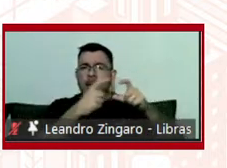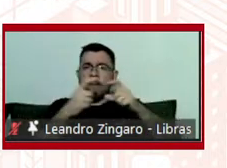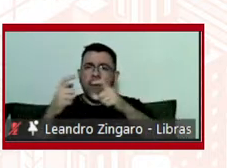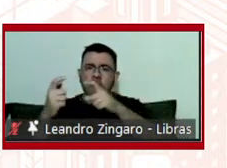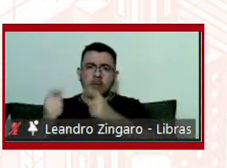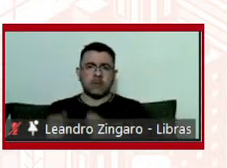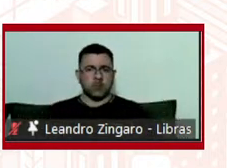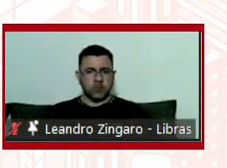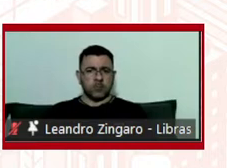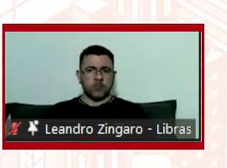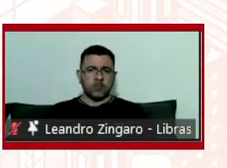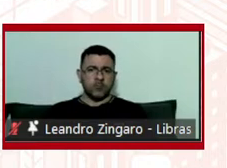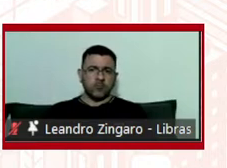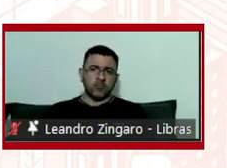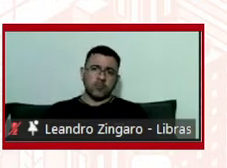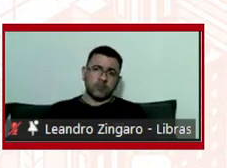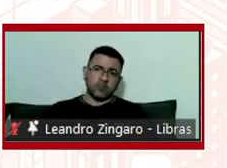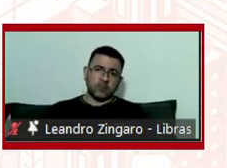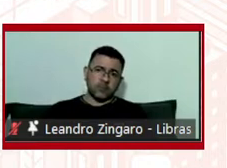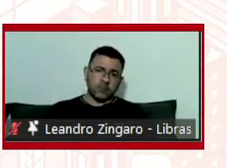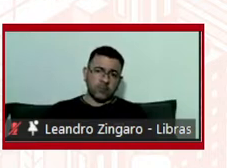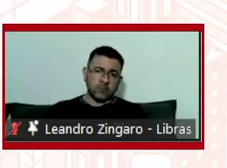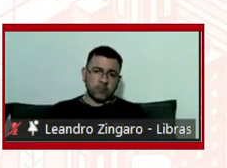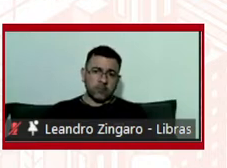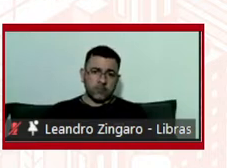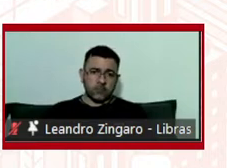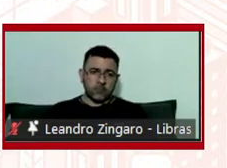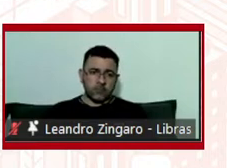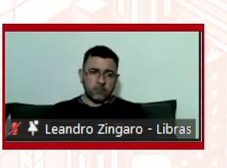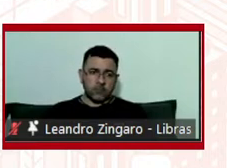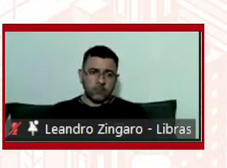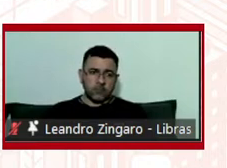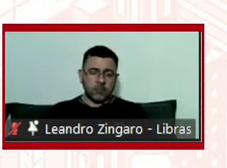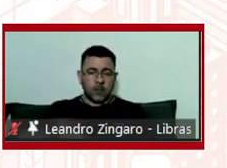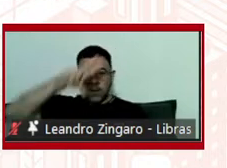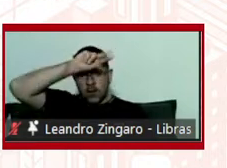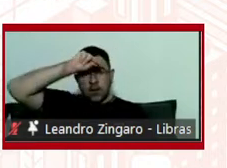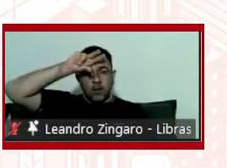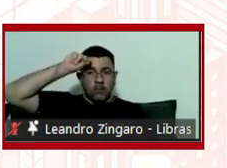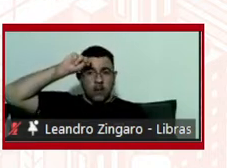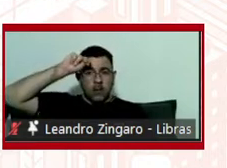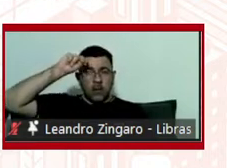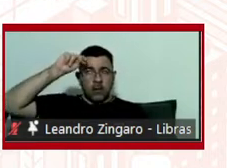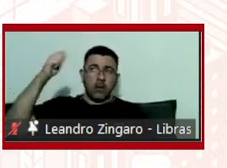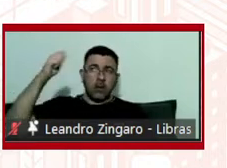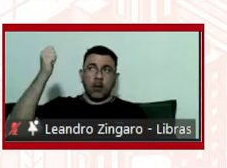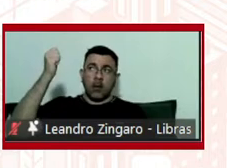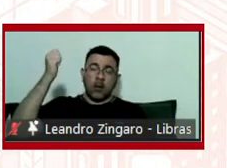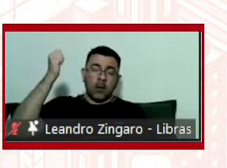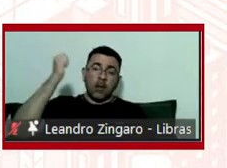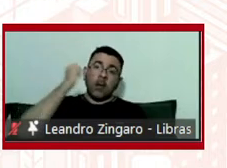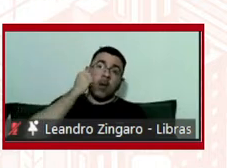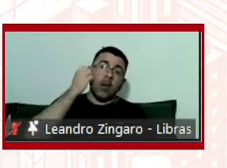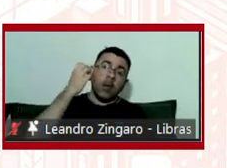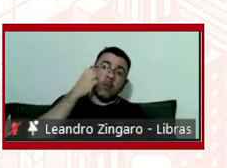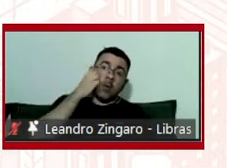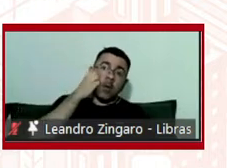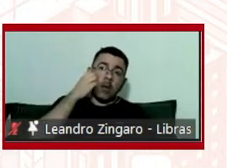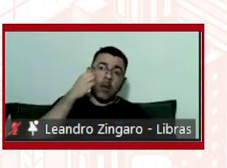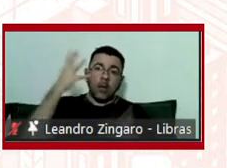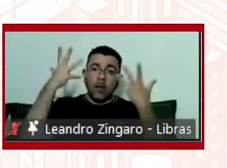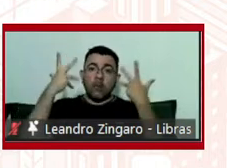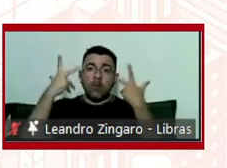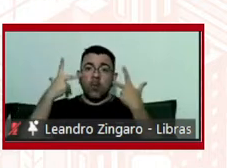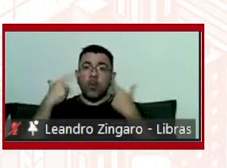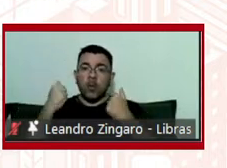servir como como possíveis adotantes e o prefeito lançou o adota Pet que foi um sucesso est da cidade hoje a gente só